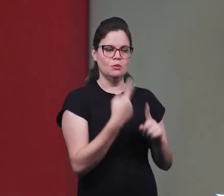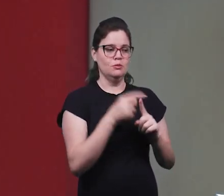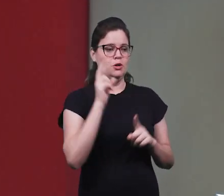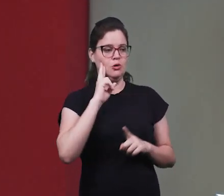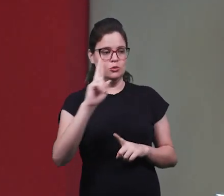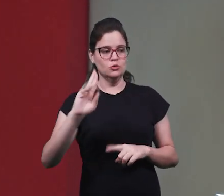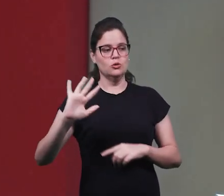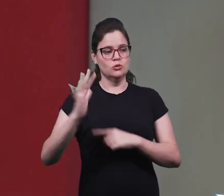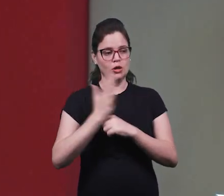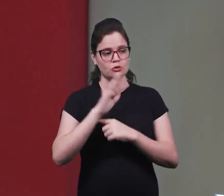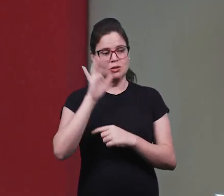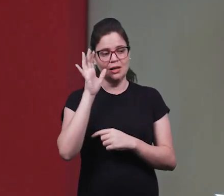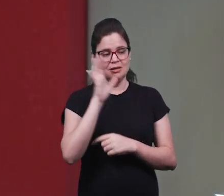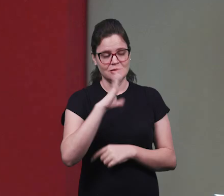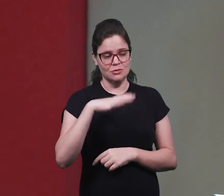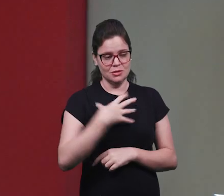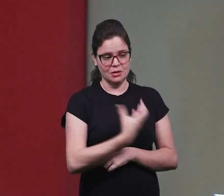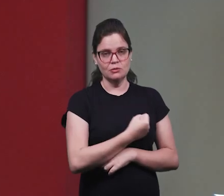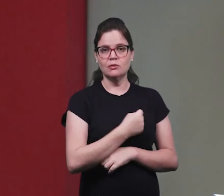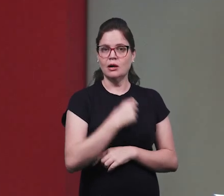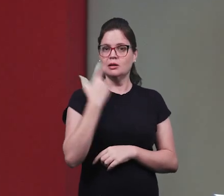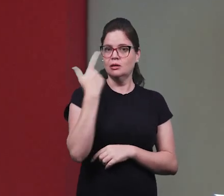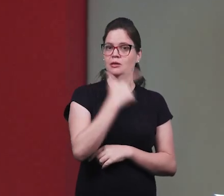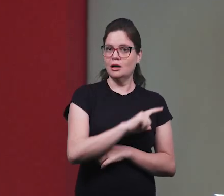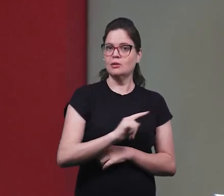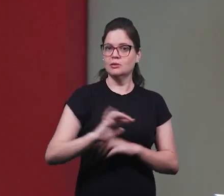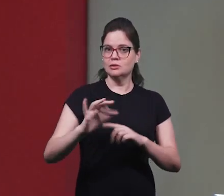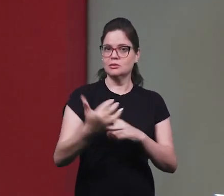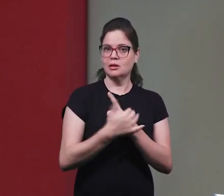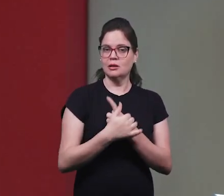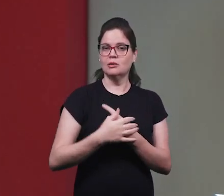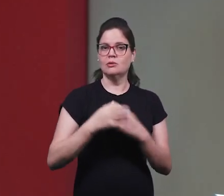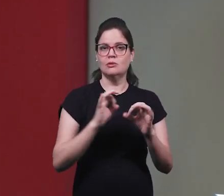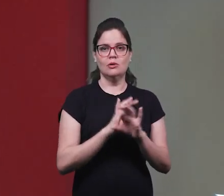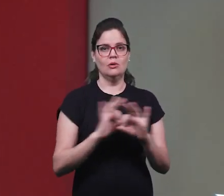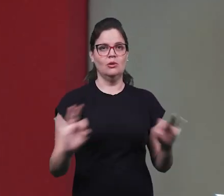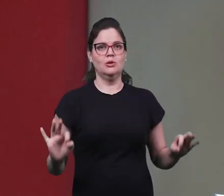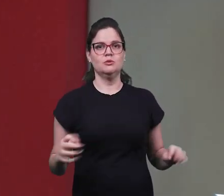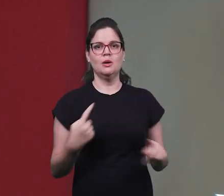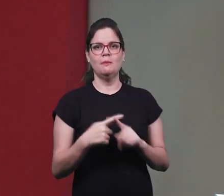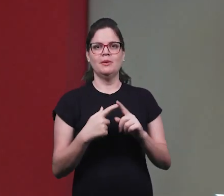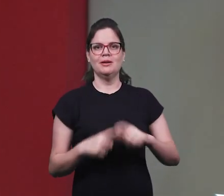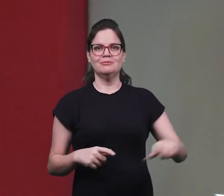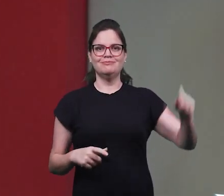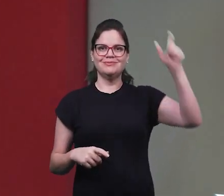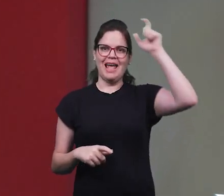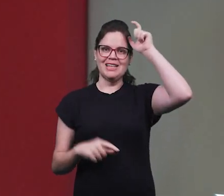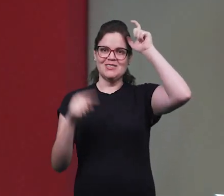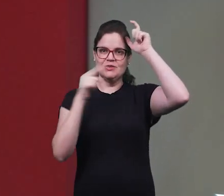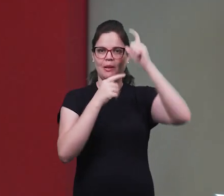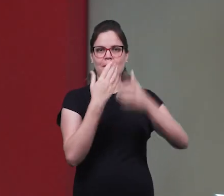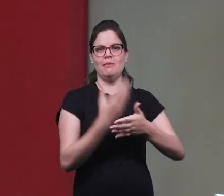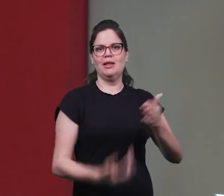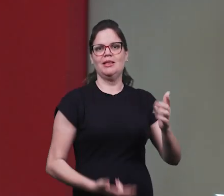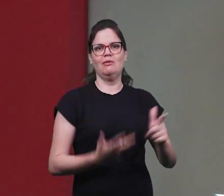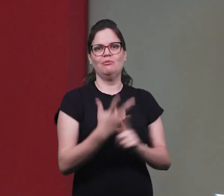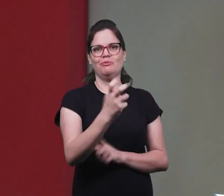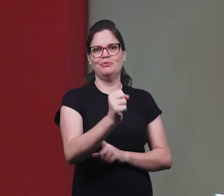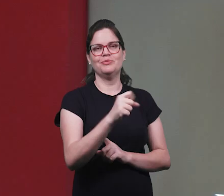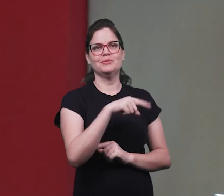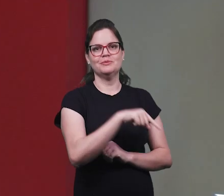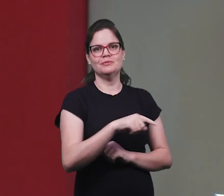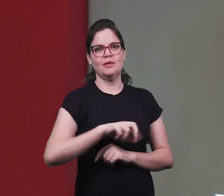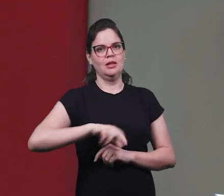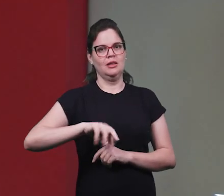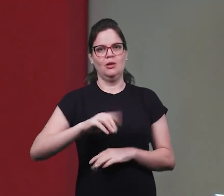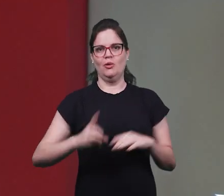esse livramento veio de uma forma extraordinária, né? Que aliás o adversário foi destruído. O Amã foi destruído e não o que ele queria destruir foi